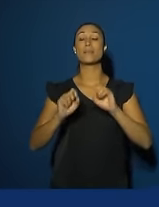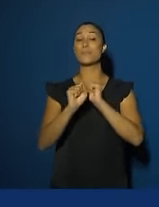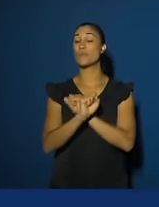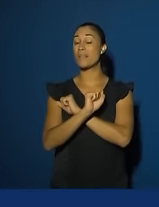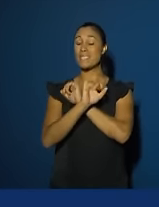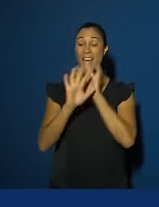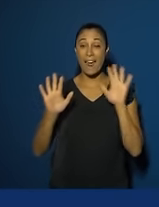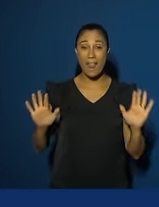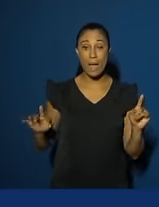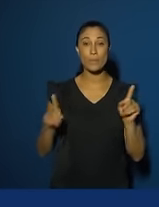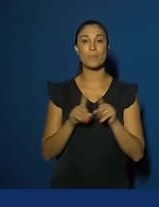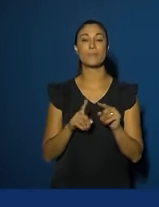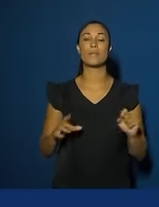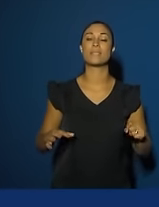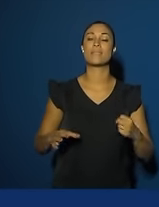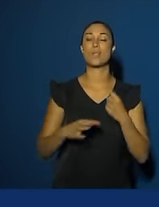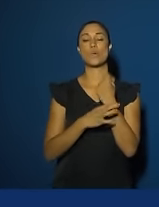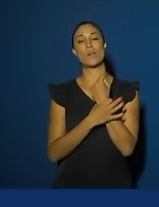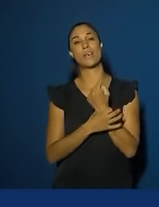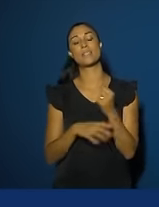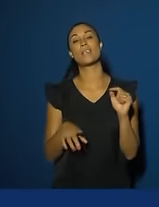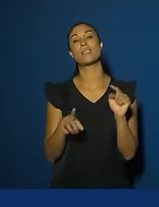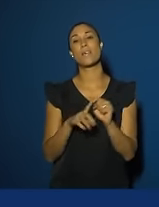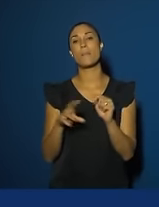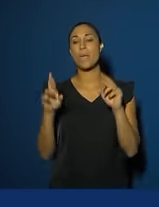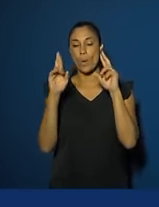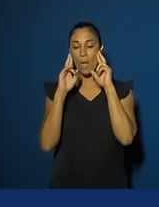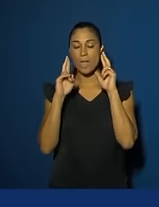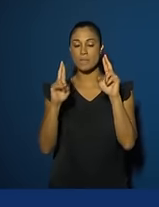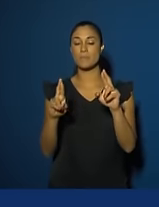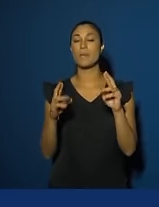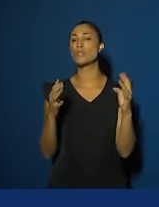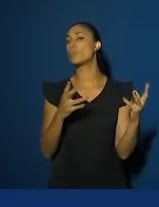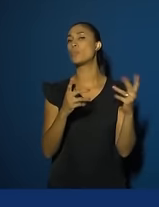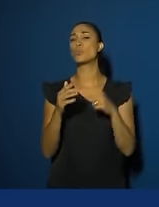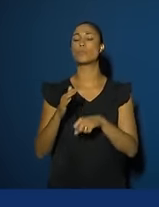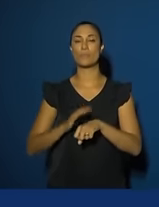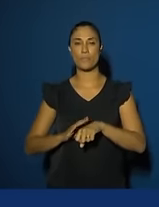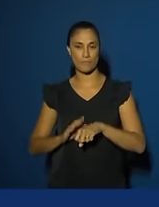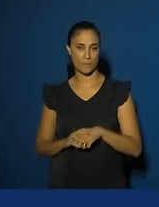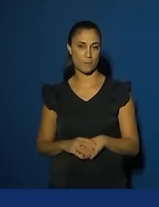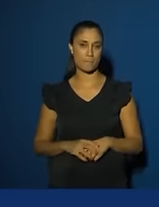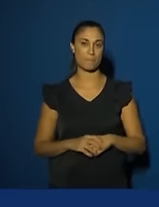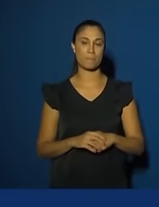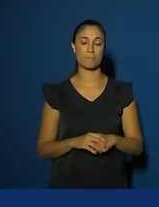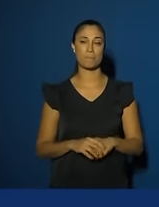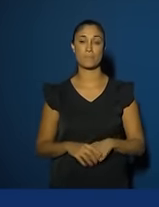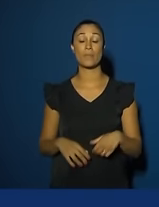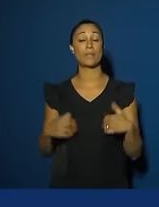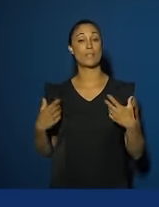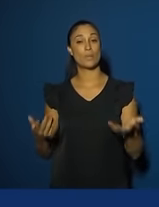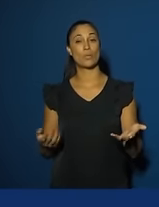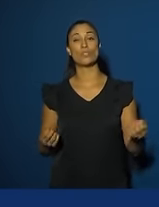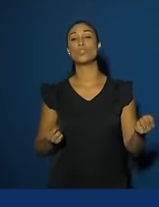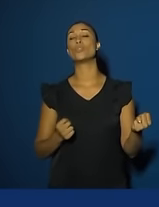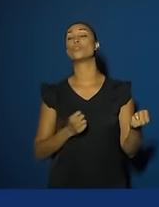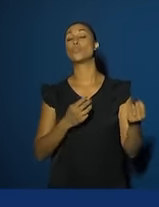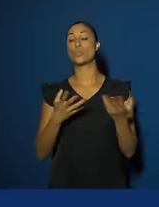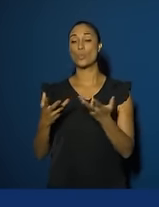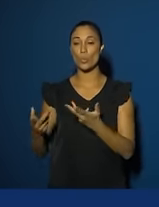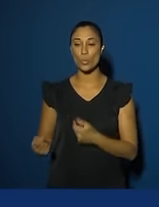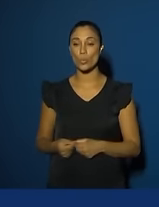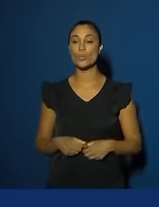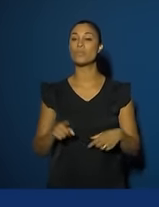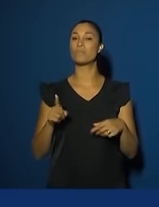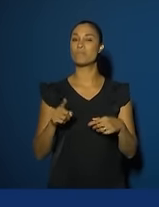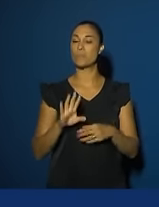clareza com muito mais segurança com enorme respeito por aquilo que foi feito então eu acho que de de todos nós aqui